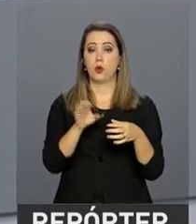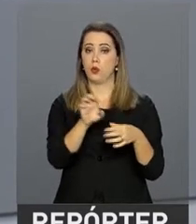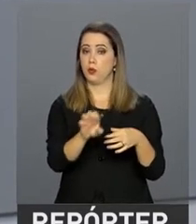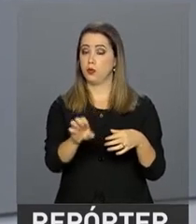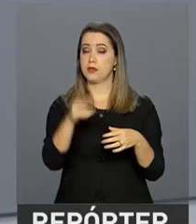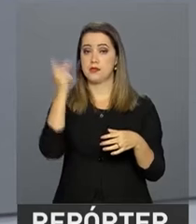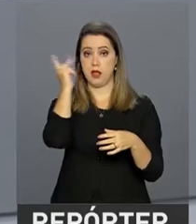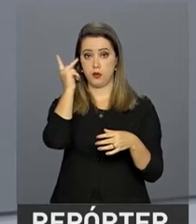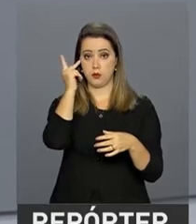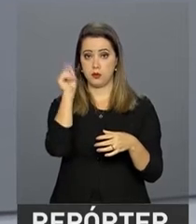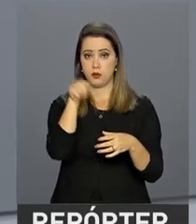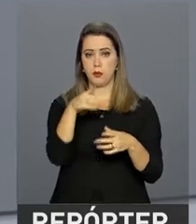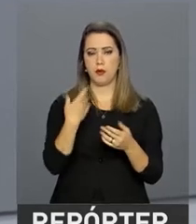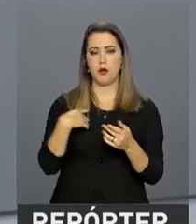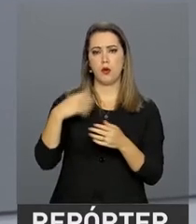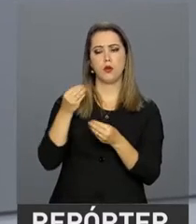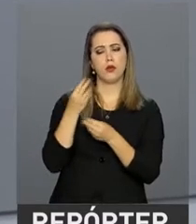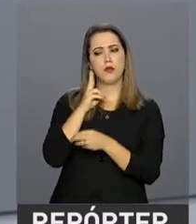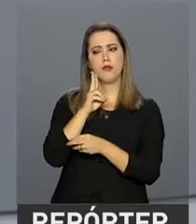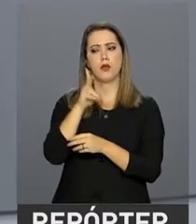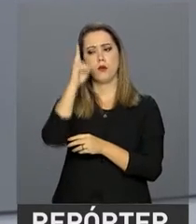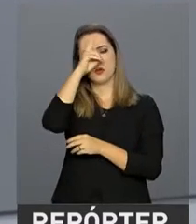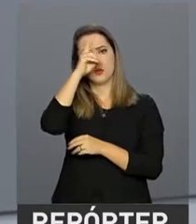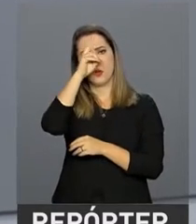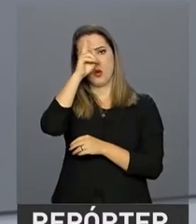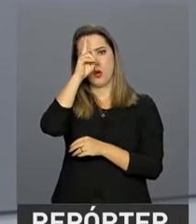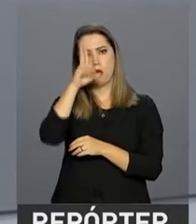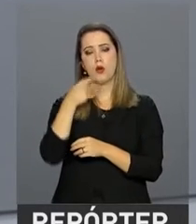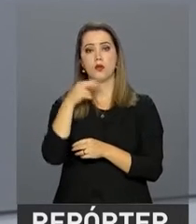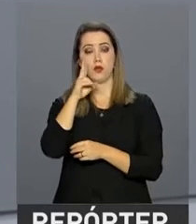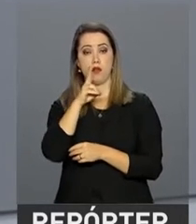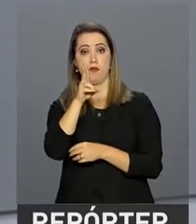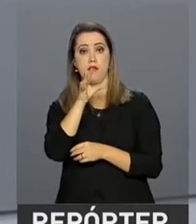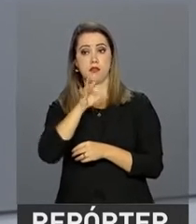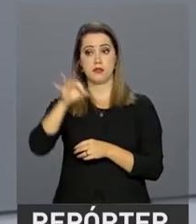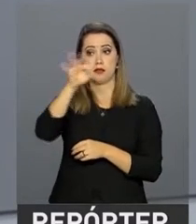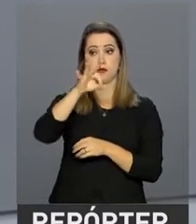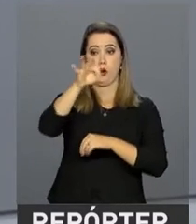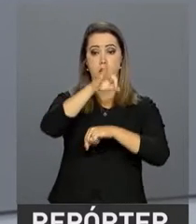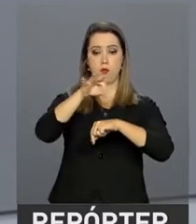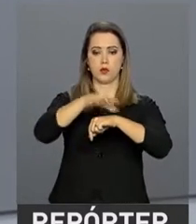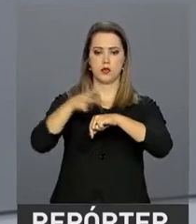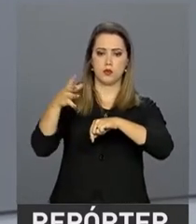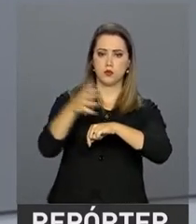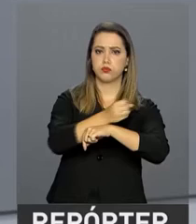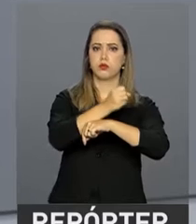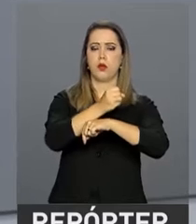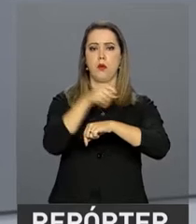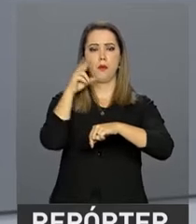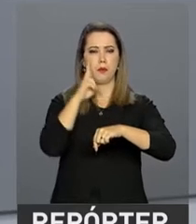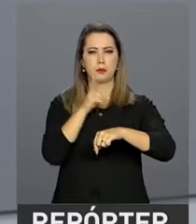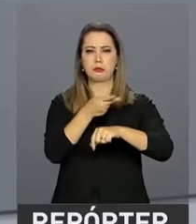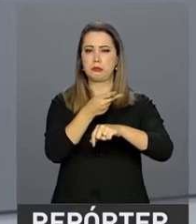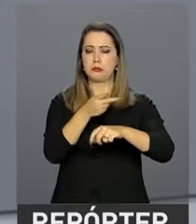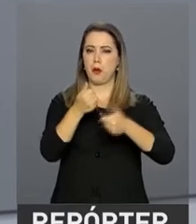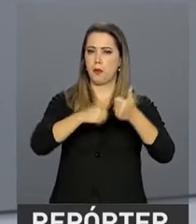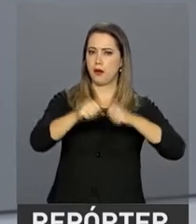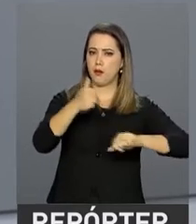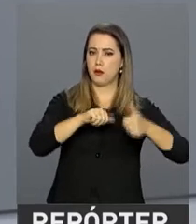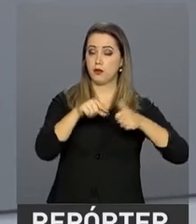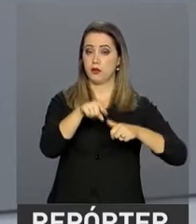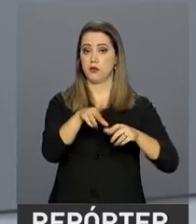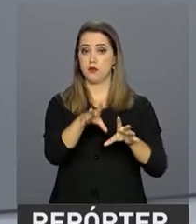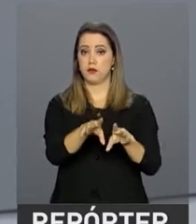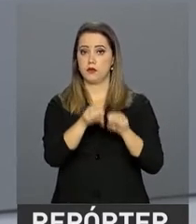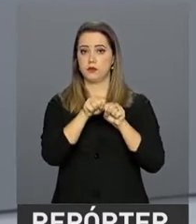o que inclui o histórico do paciente e captura de mosquitos para identificar a forma de transmissão da doença qualquer